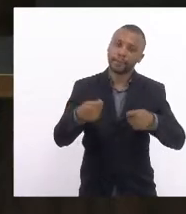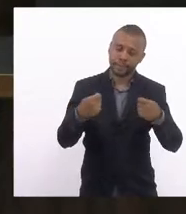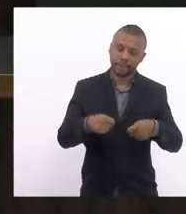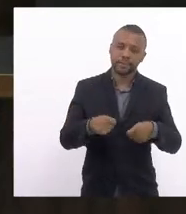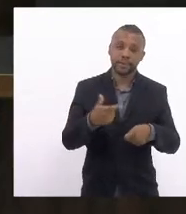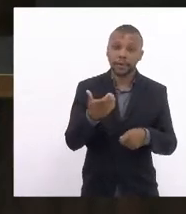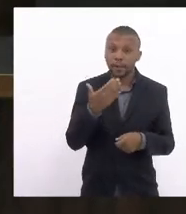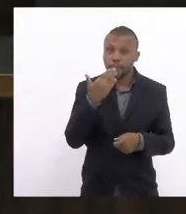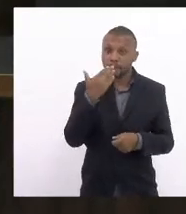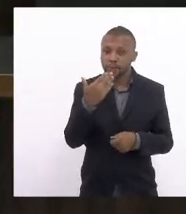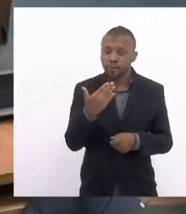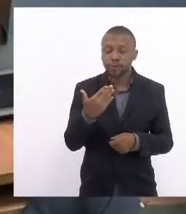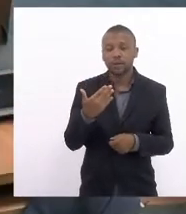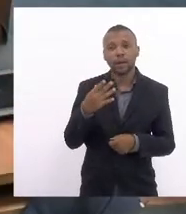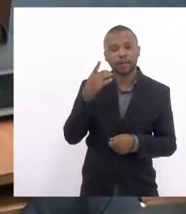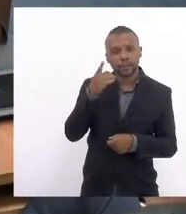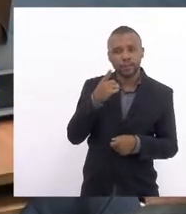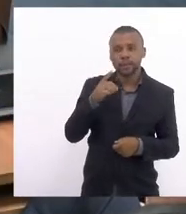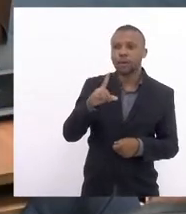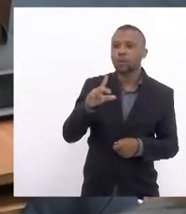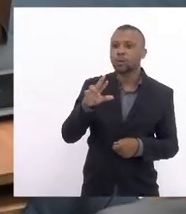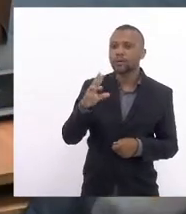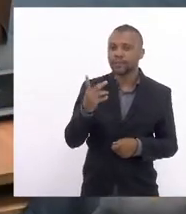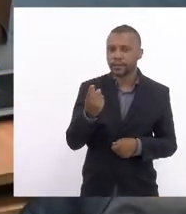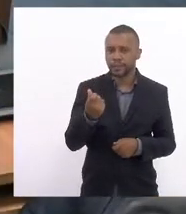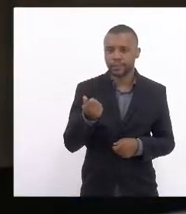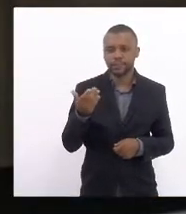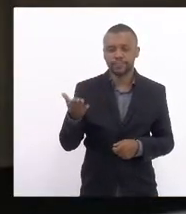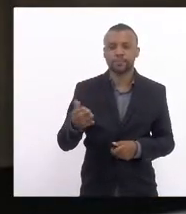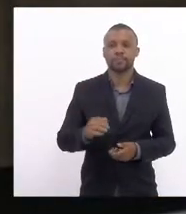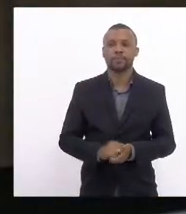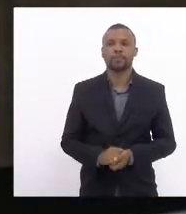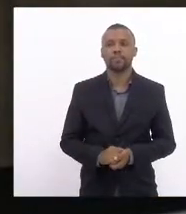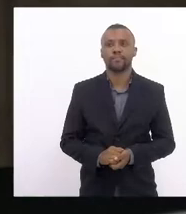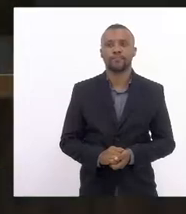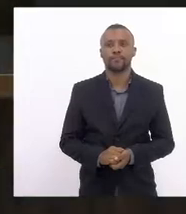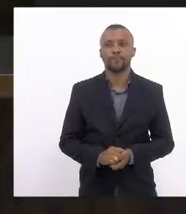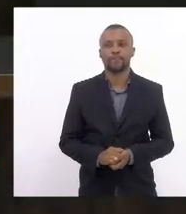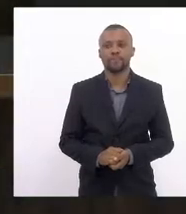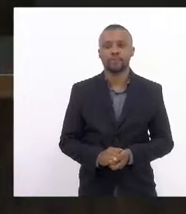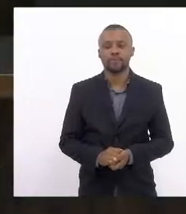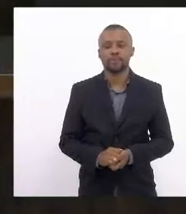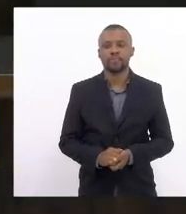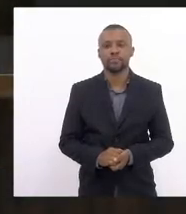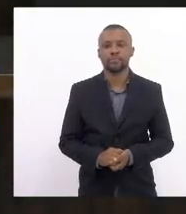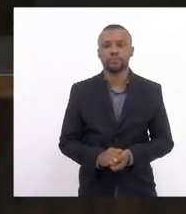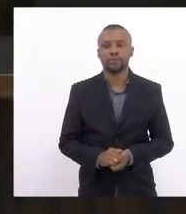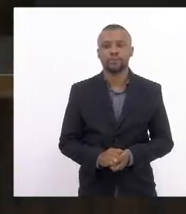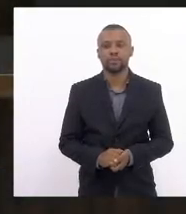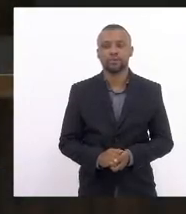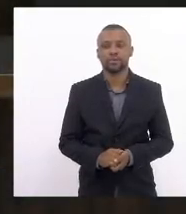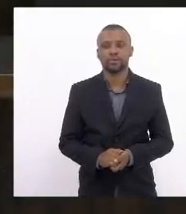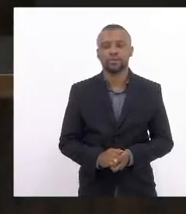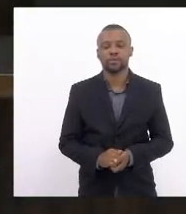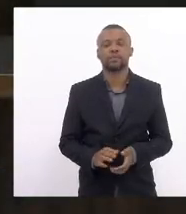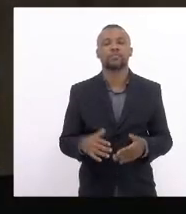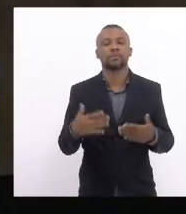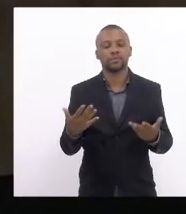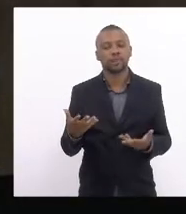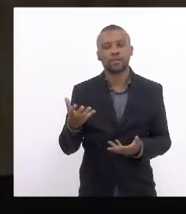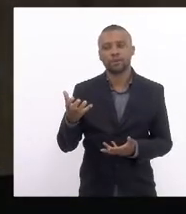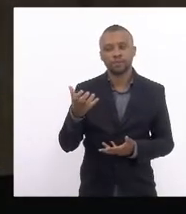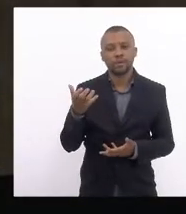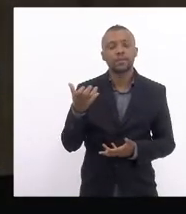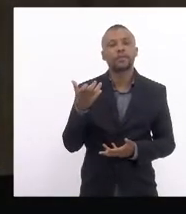deputados, com a palavra, deputada Lucinha. Todos concordam que estão em votamento? Permaneço como estão. Bem, o que eu queria,